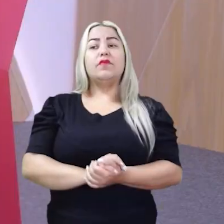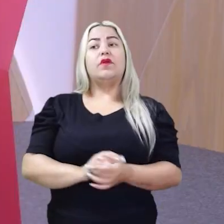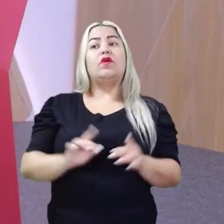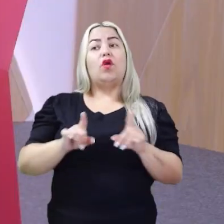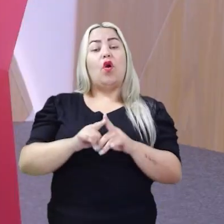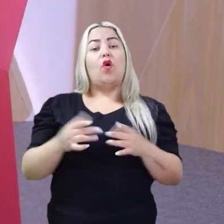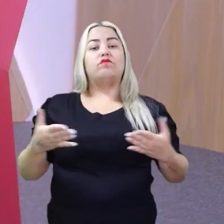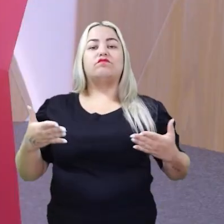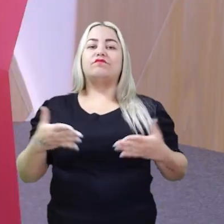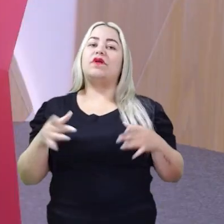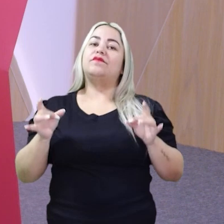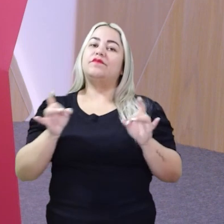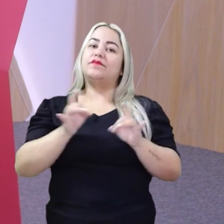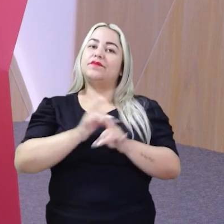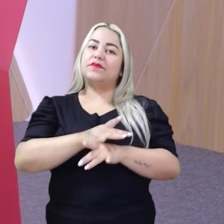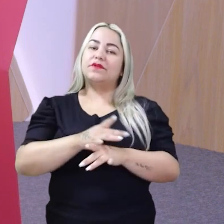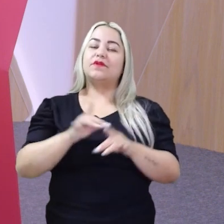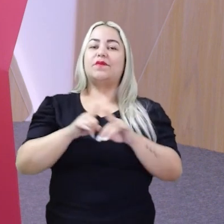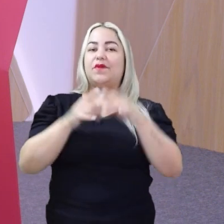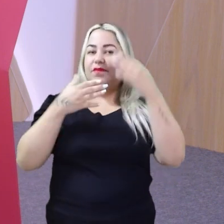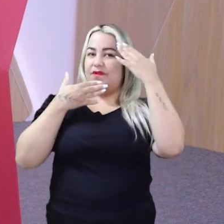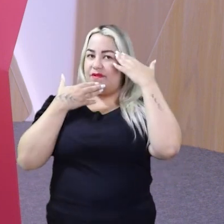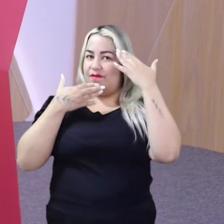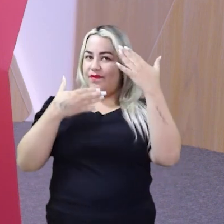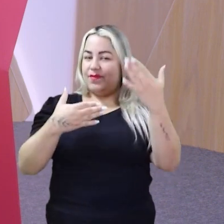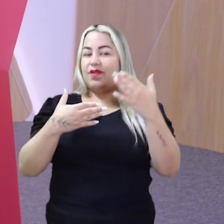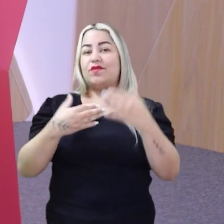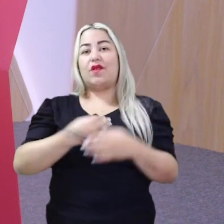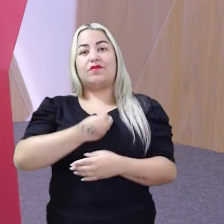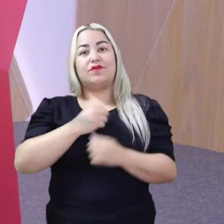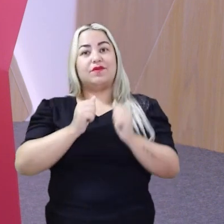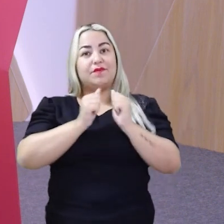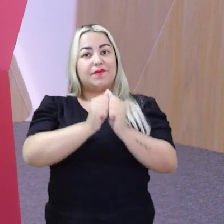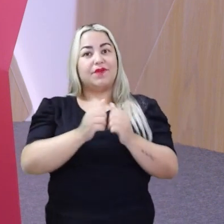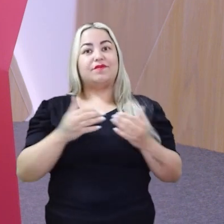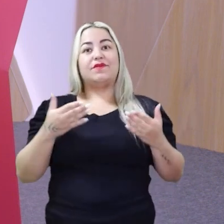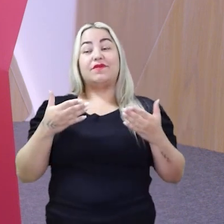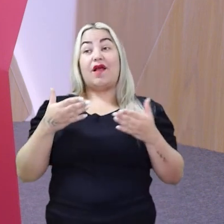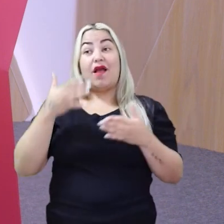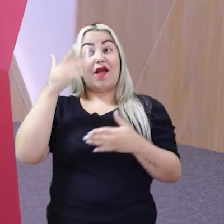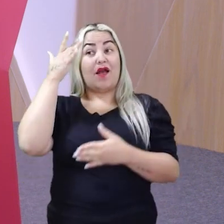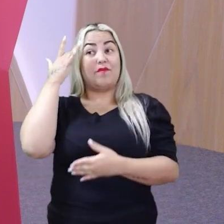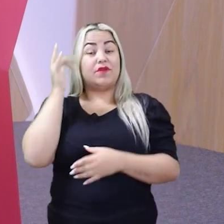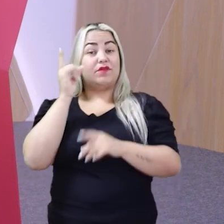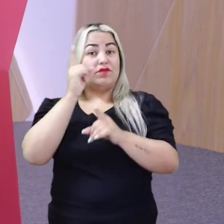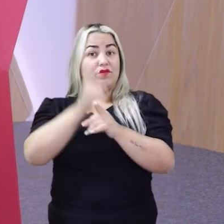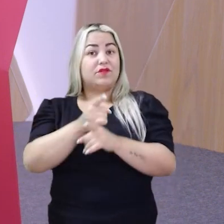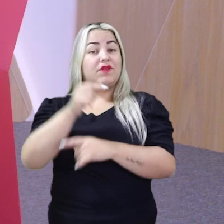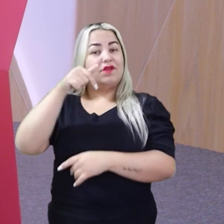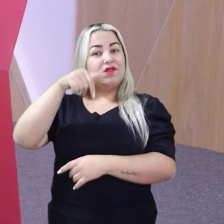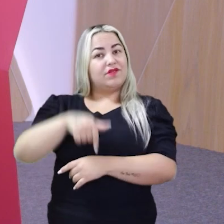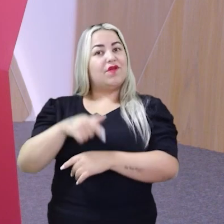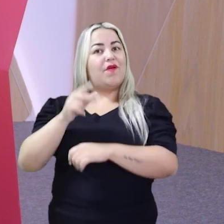O Jornal PT Brasil de hoje termina agora. Obrigado pela sua companhia e participação. Amanhã